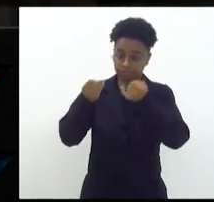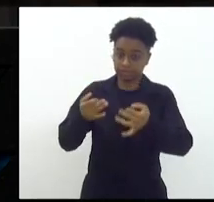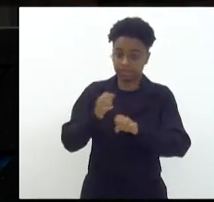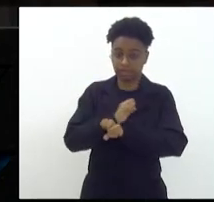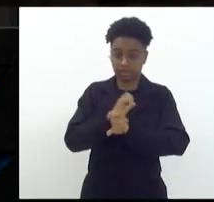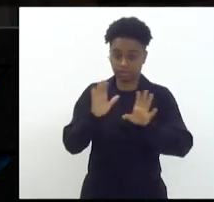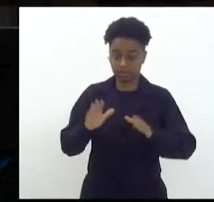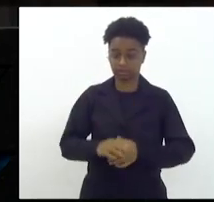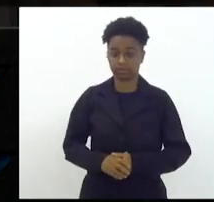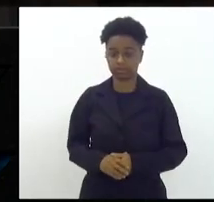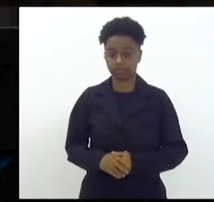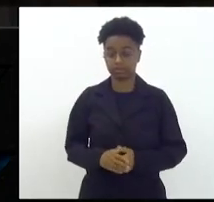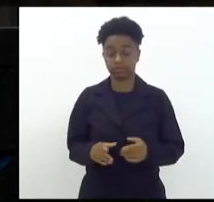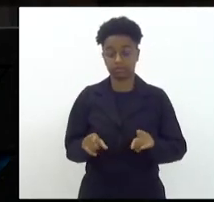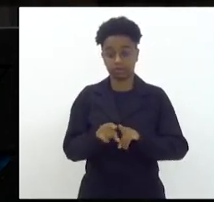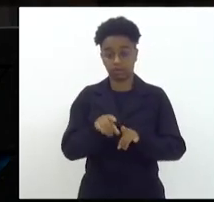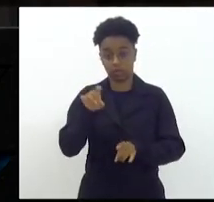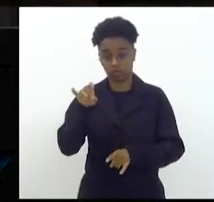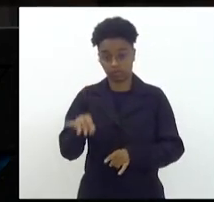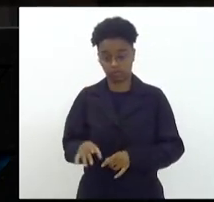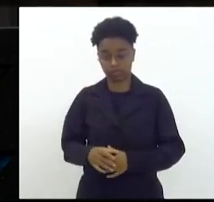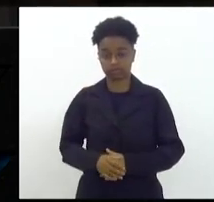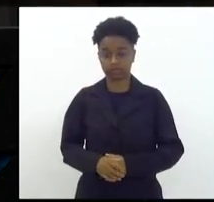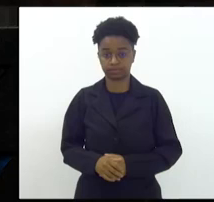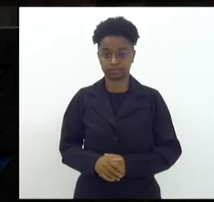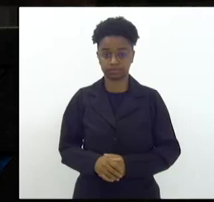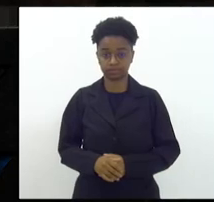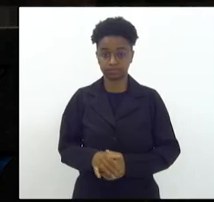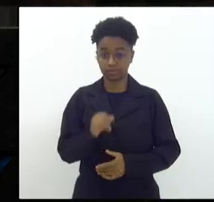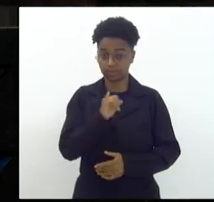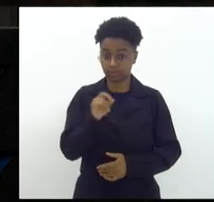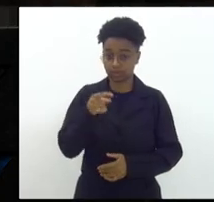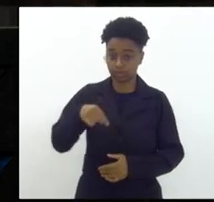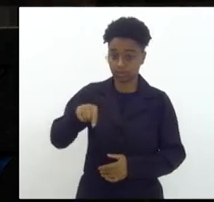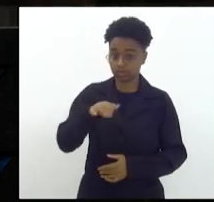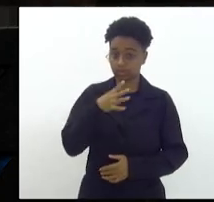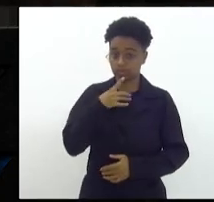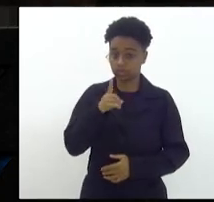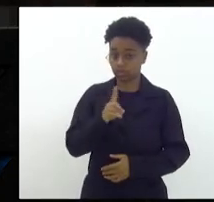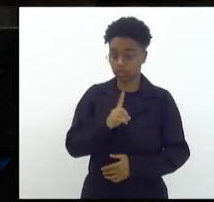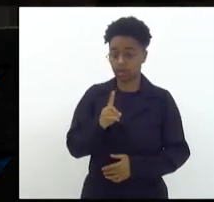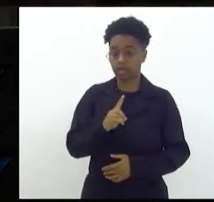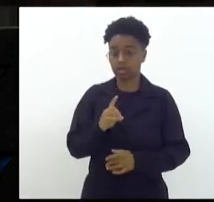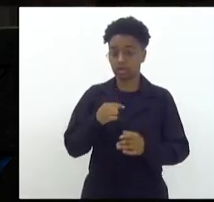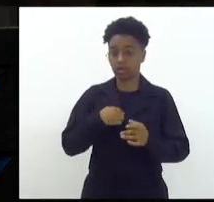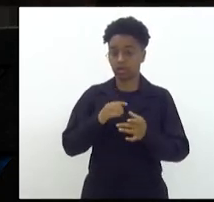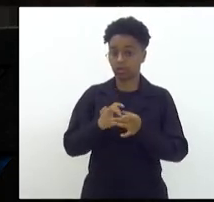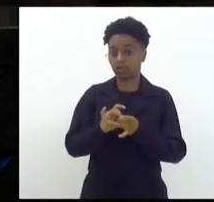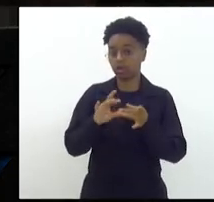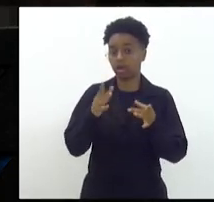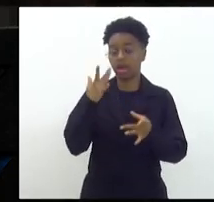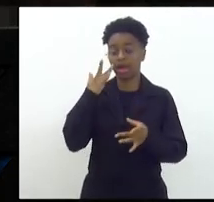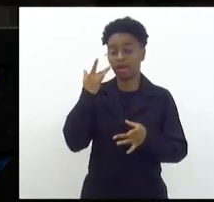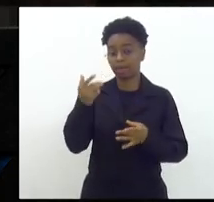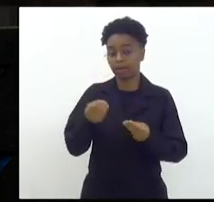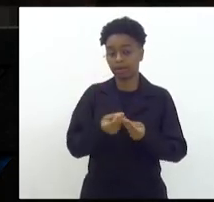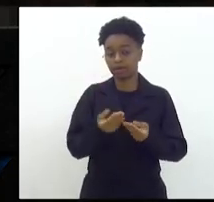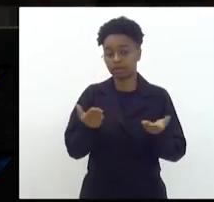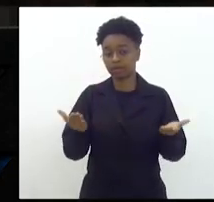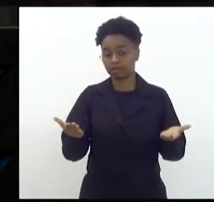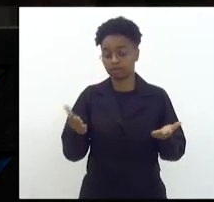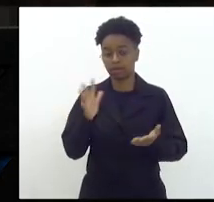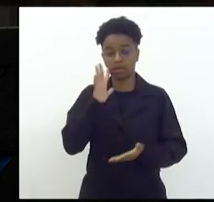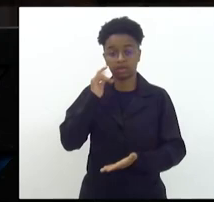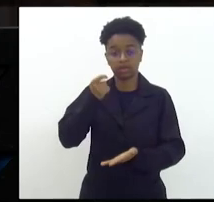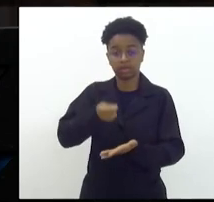e por último para quem não conhece eu vou disponibilizar a partir da manhã uma